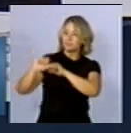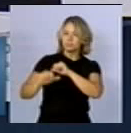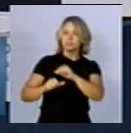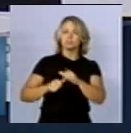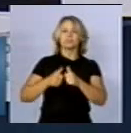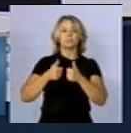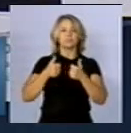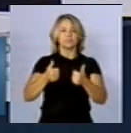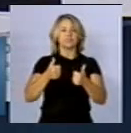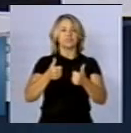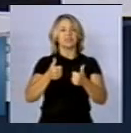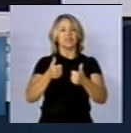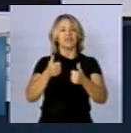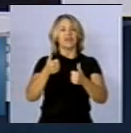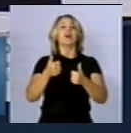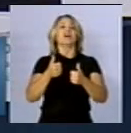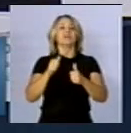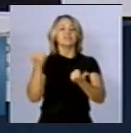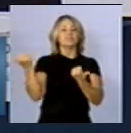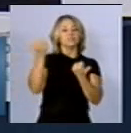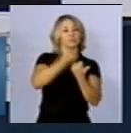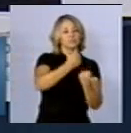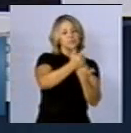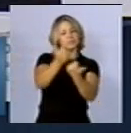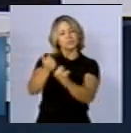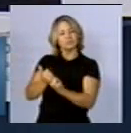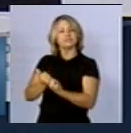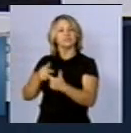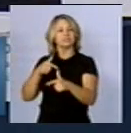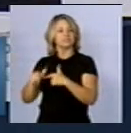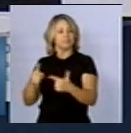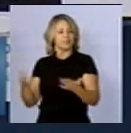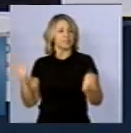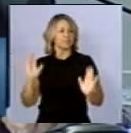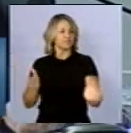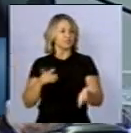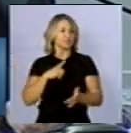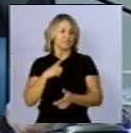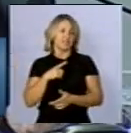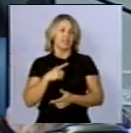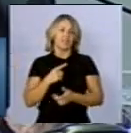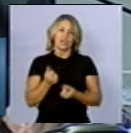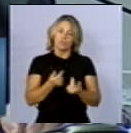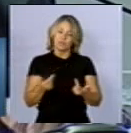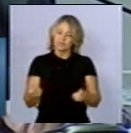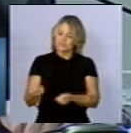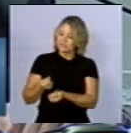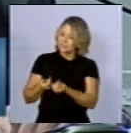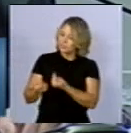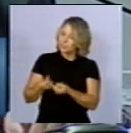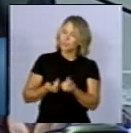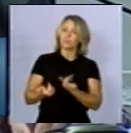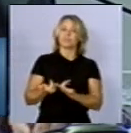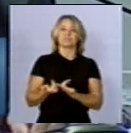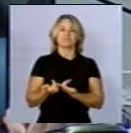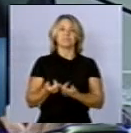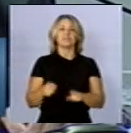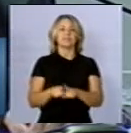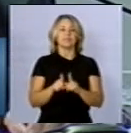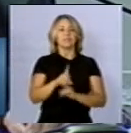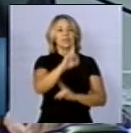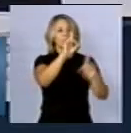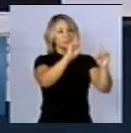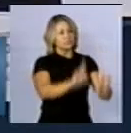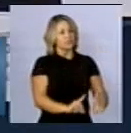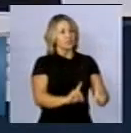viáveis economicamente para a substituição portanto é uma questão Econômica equação Econômica o direito ao